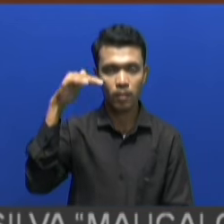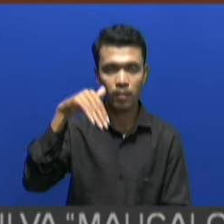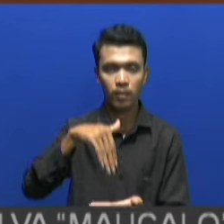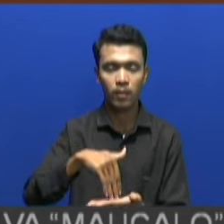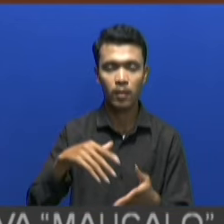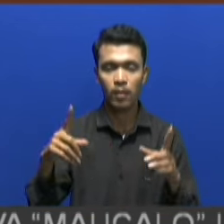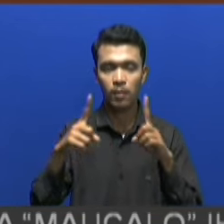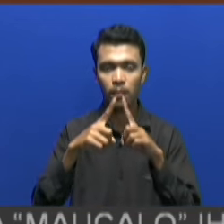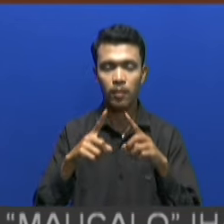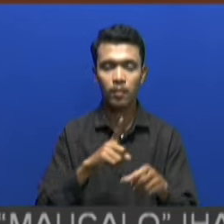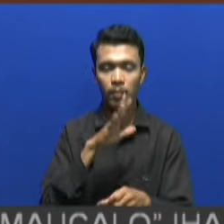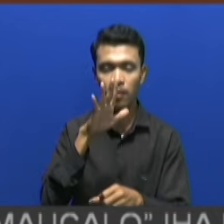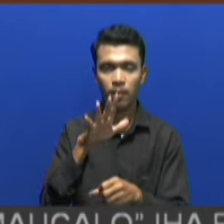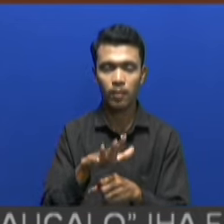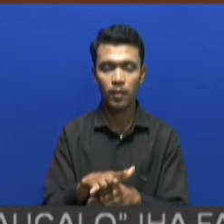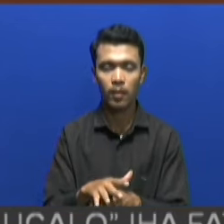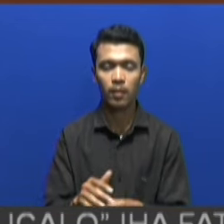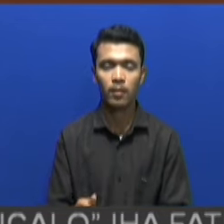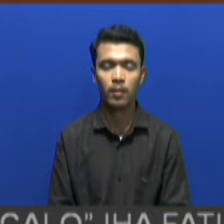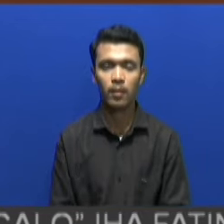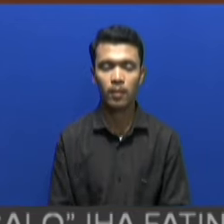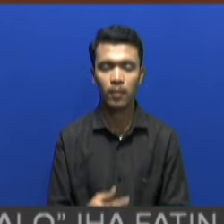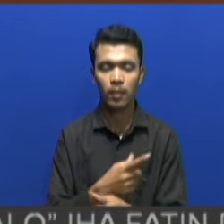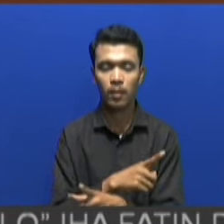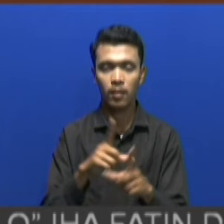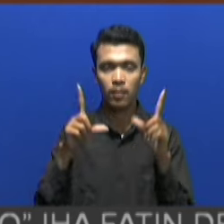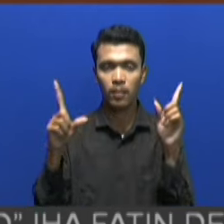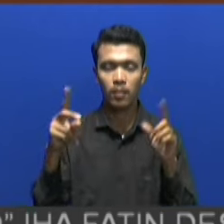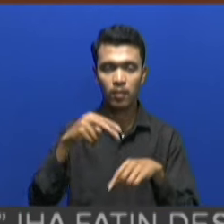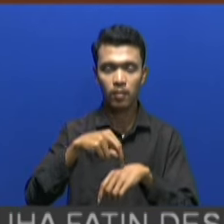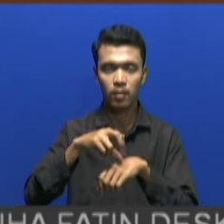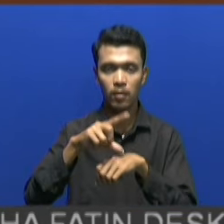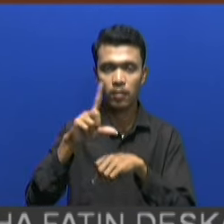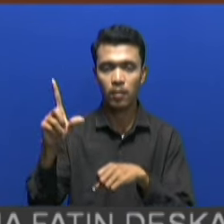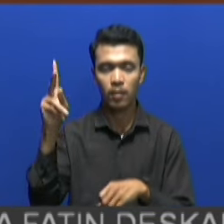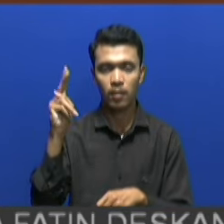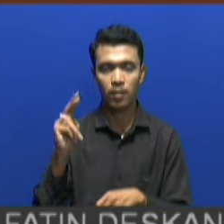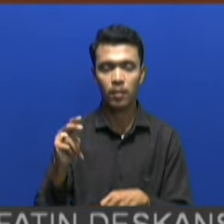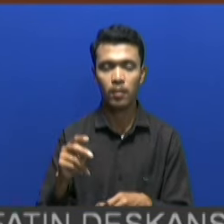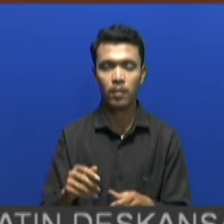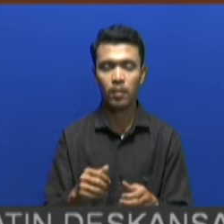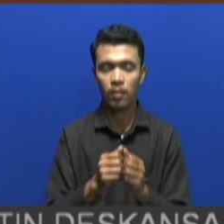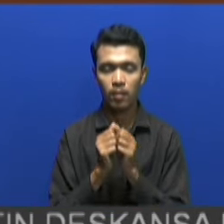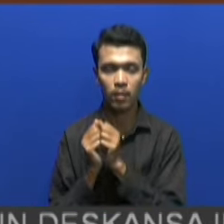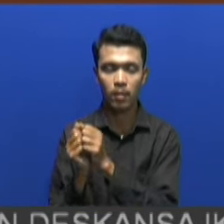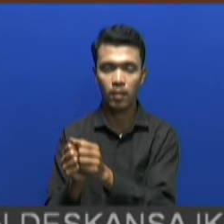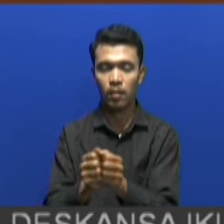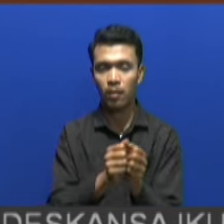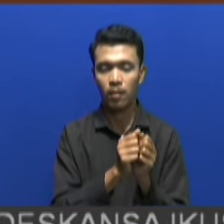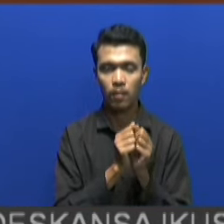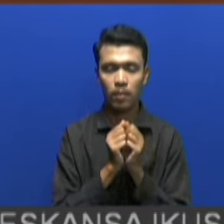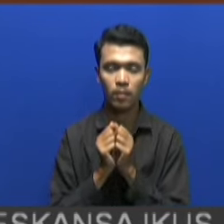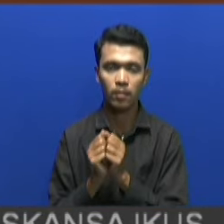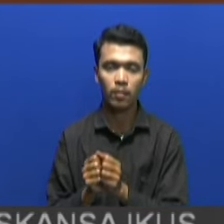ba compromisso a luta libertação nacional nien rode hametin